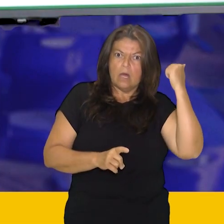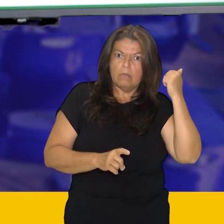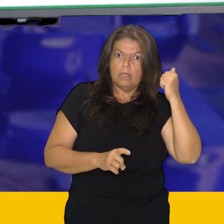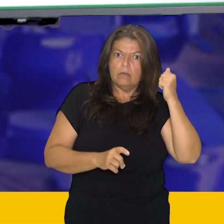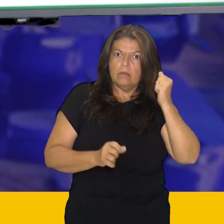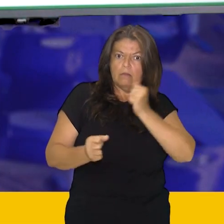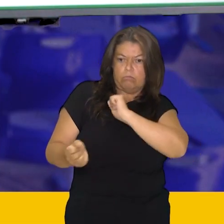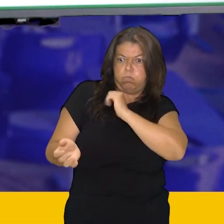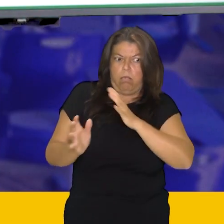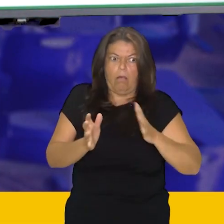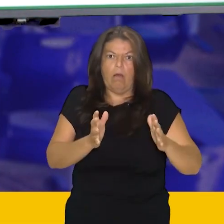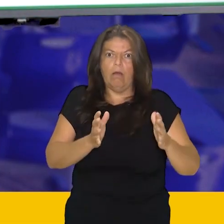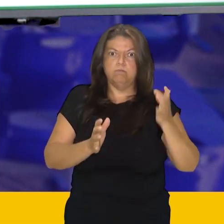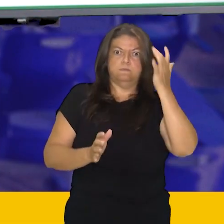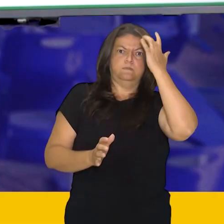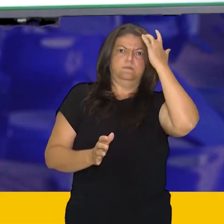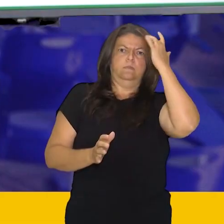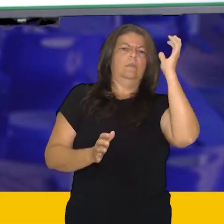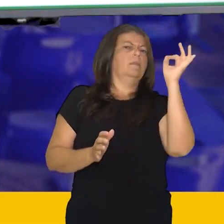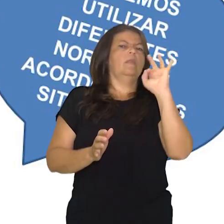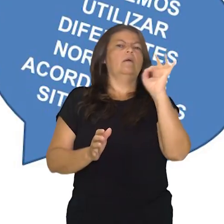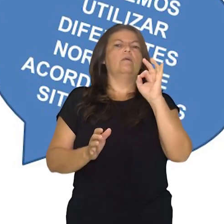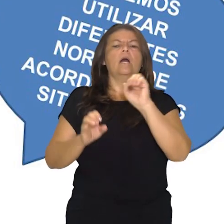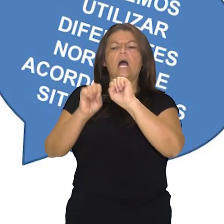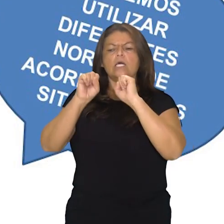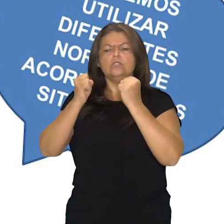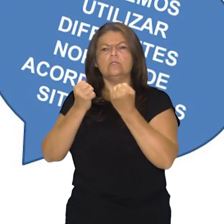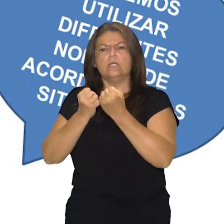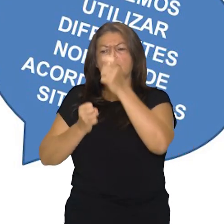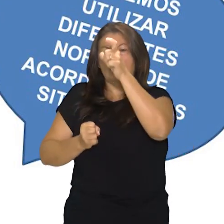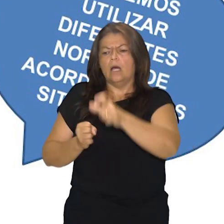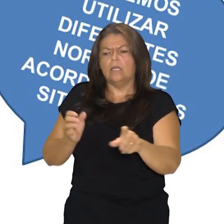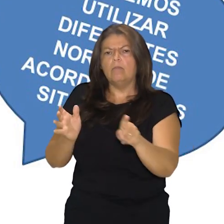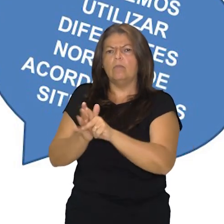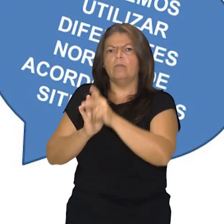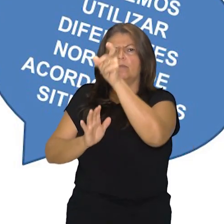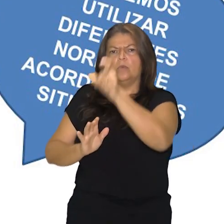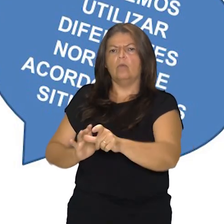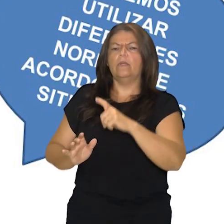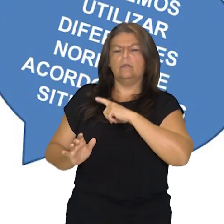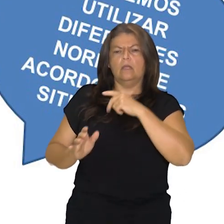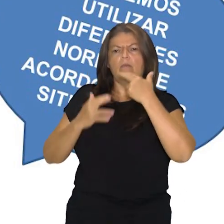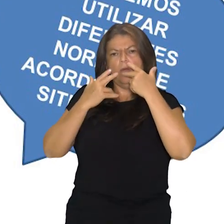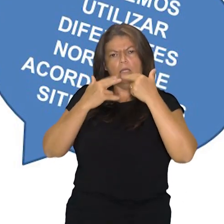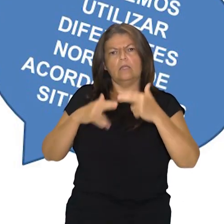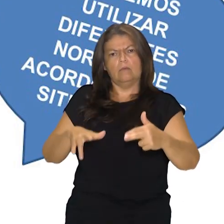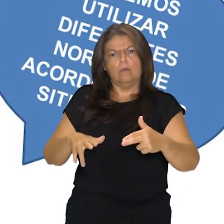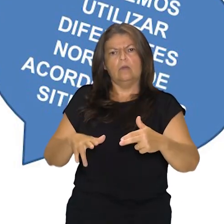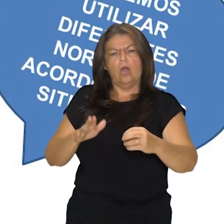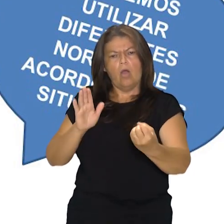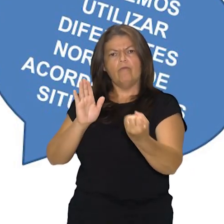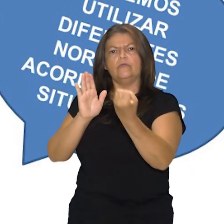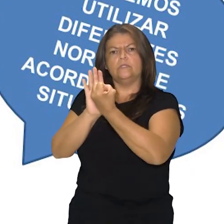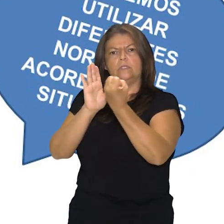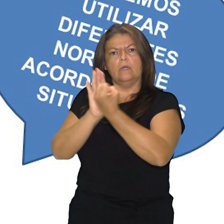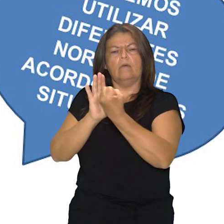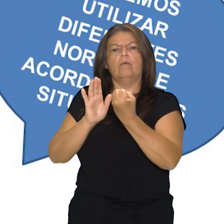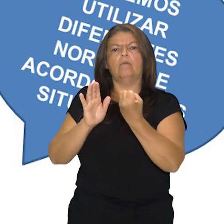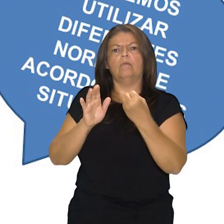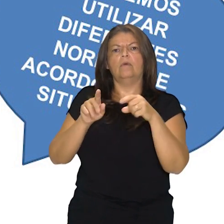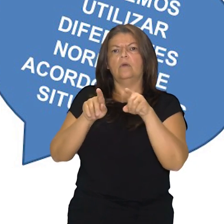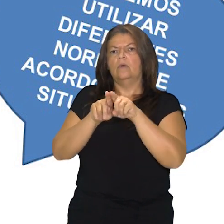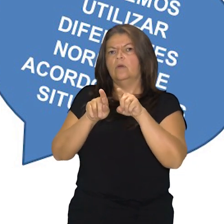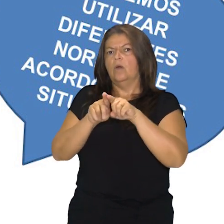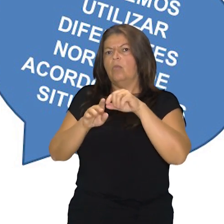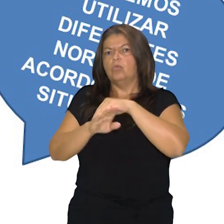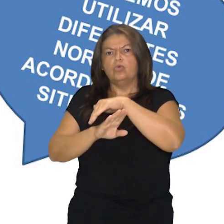ela esteja. A sociedade tem uma língua oficial, que nós já vimos, que é a norma padrão. Ela é empregada exatamente da mesma forma